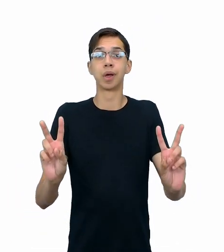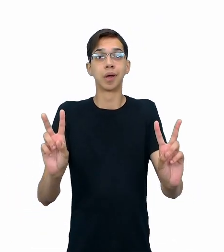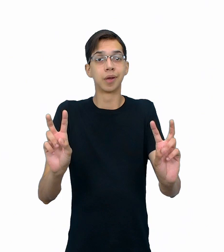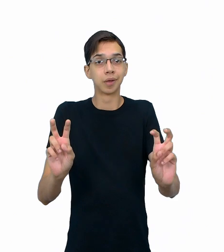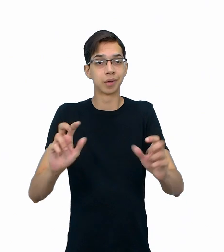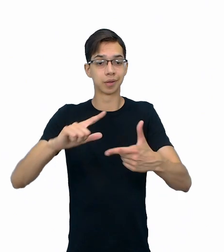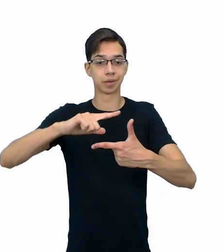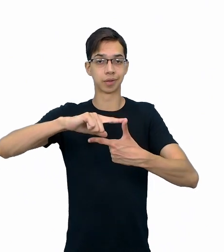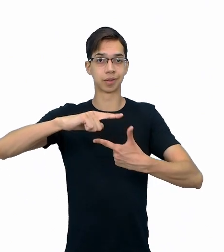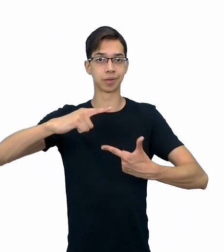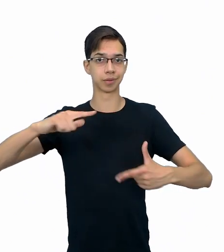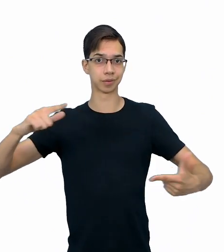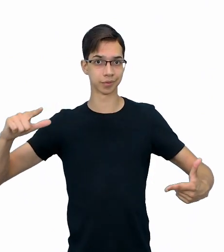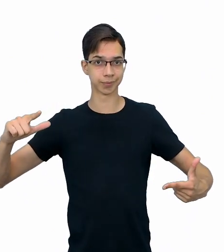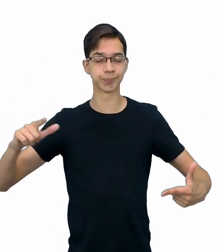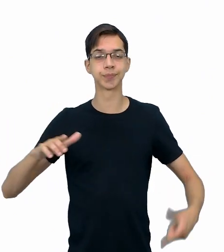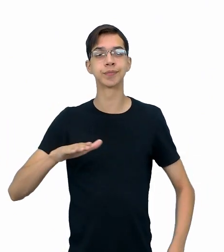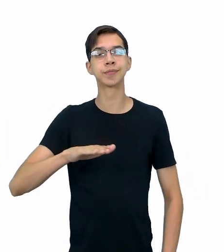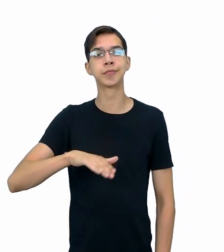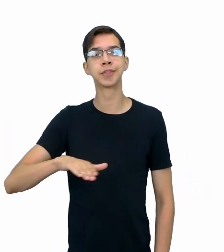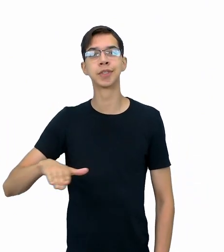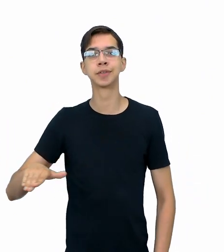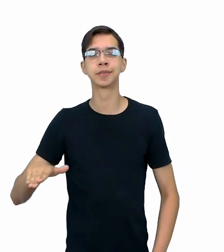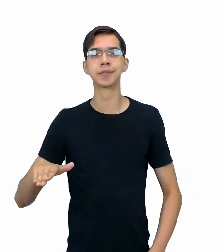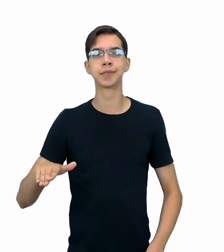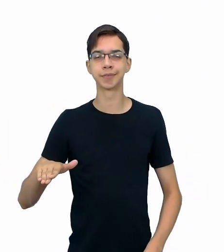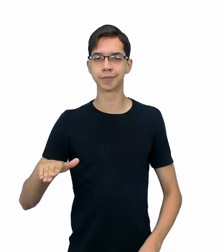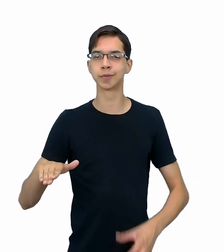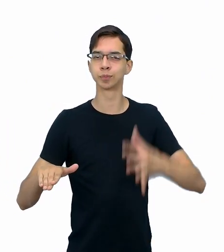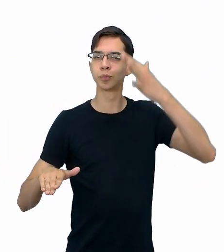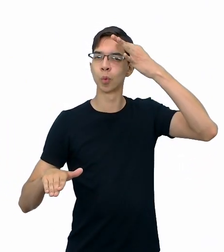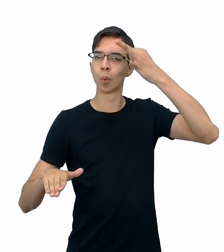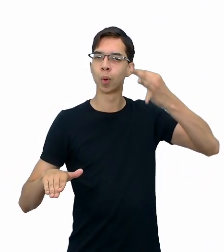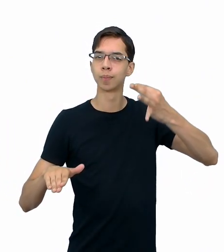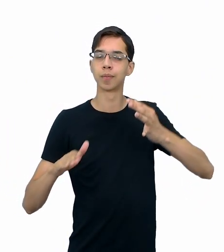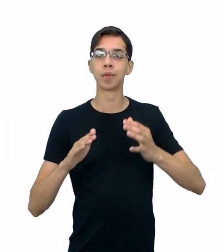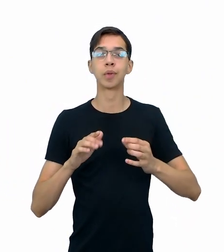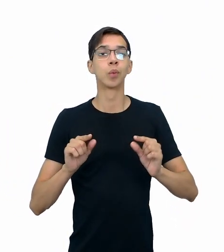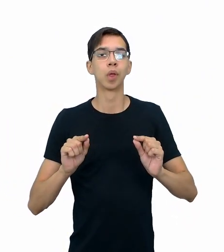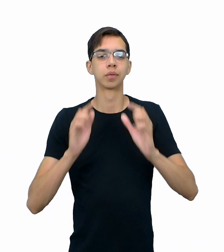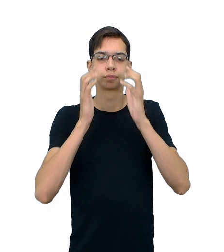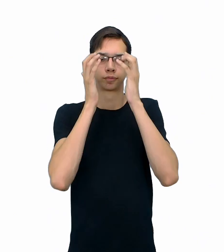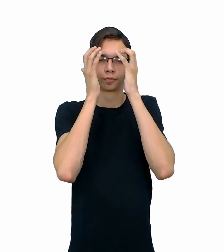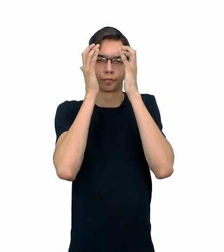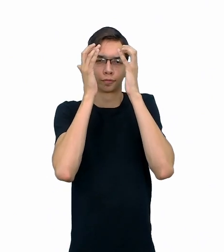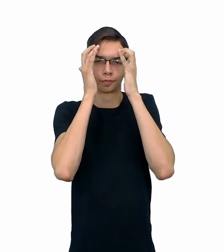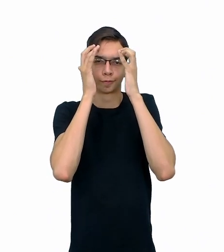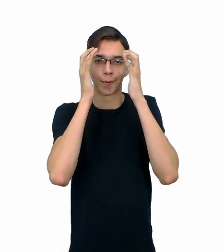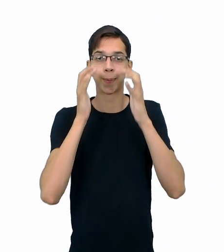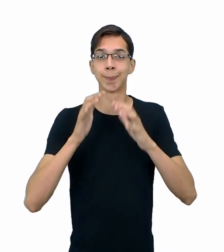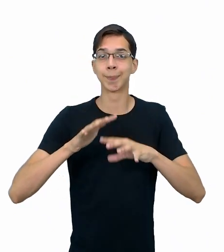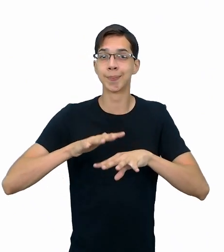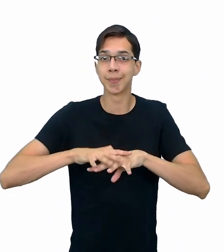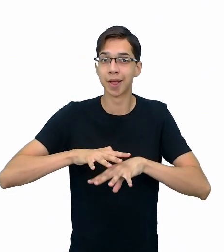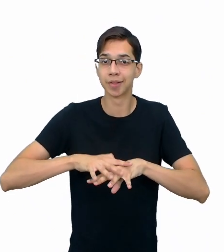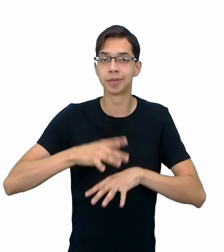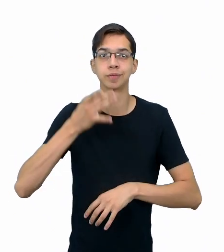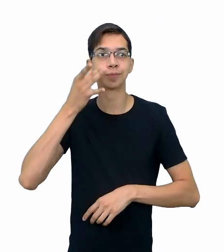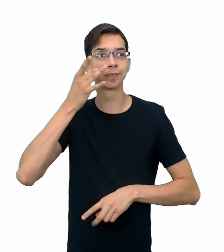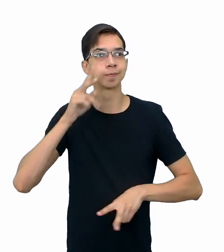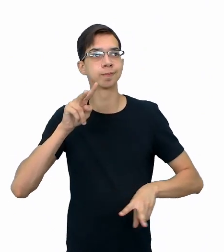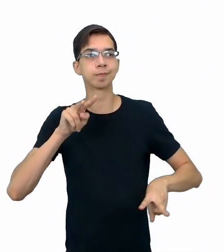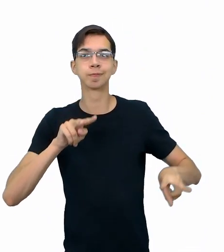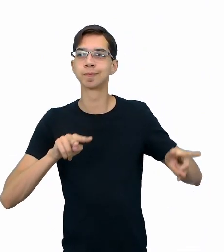das crianças com a matemática associada à realidade, né? Visto que todos